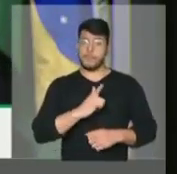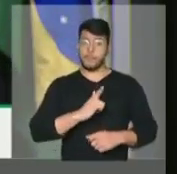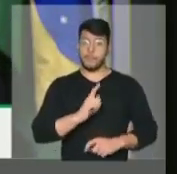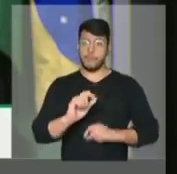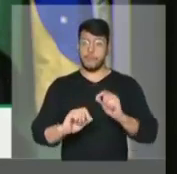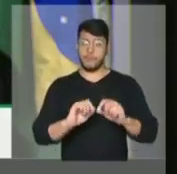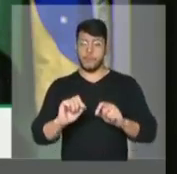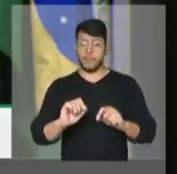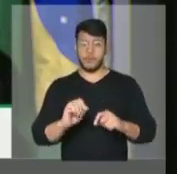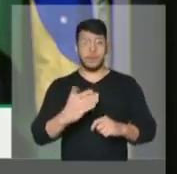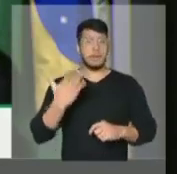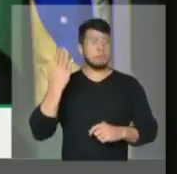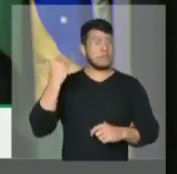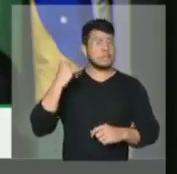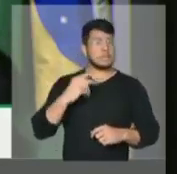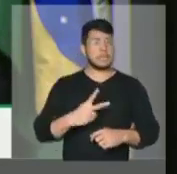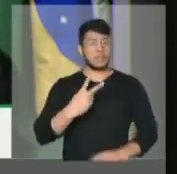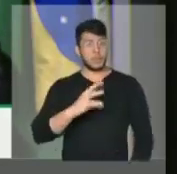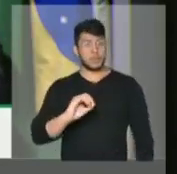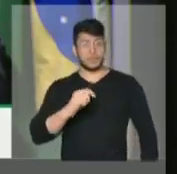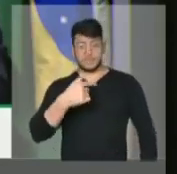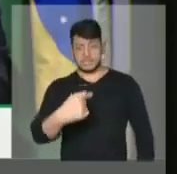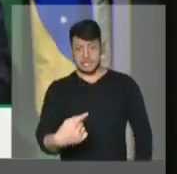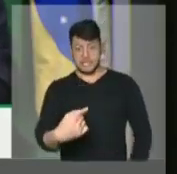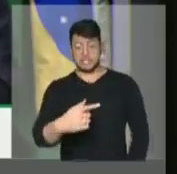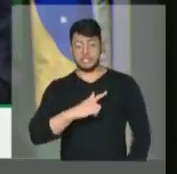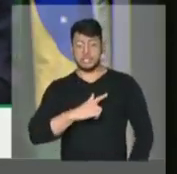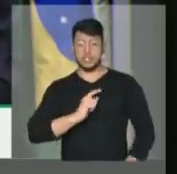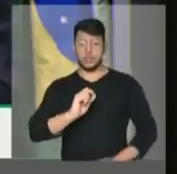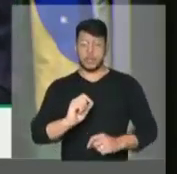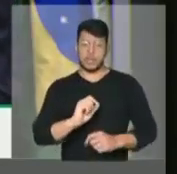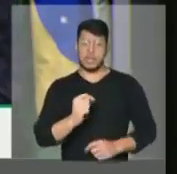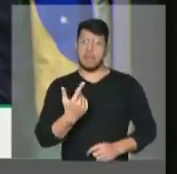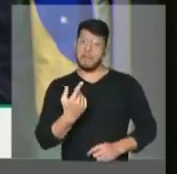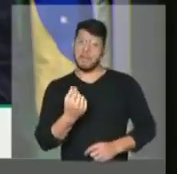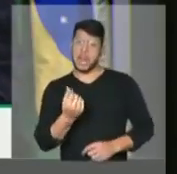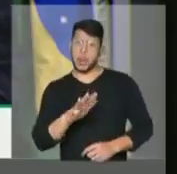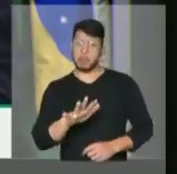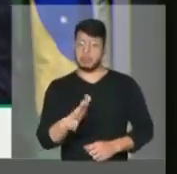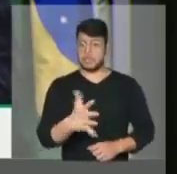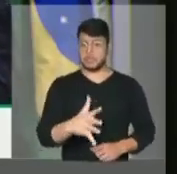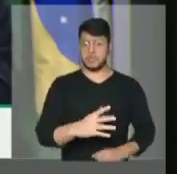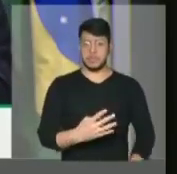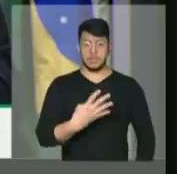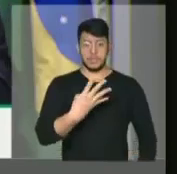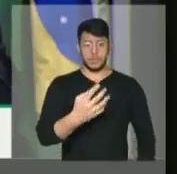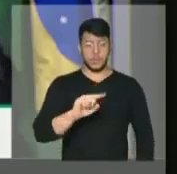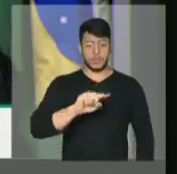da obra no PAC em 2007, era de um custo que fosse